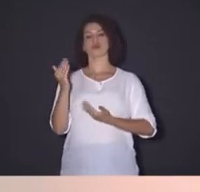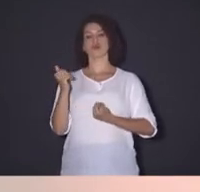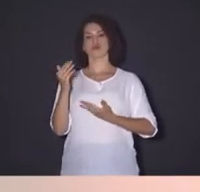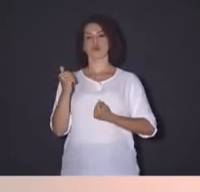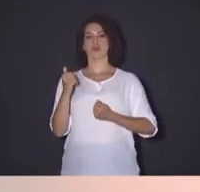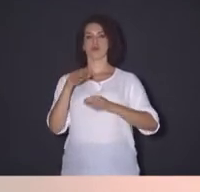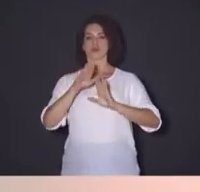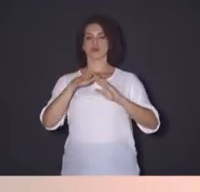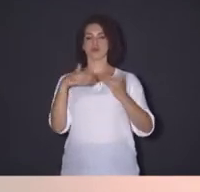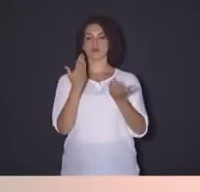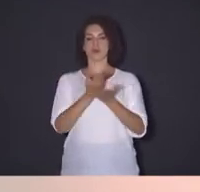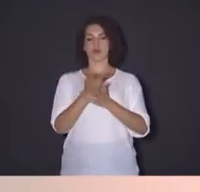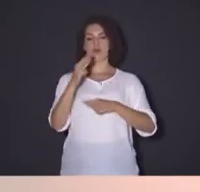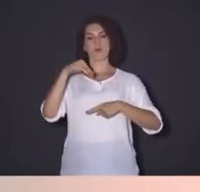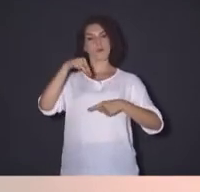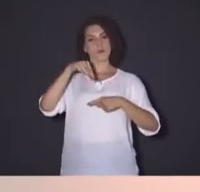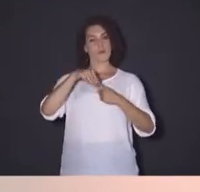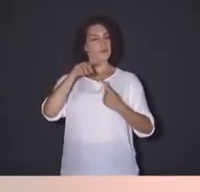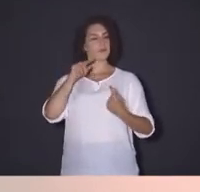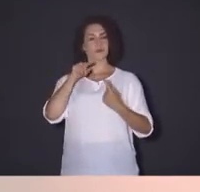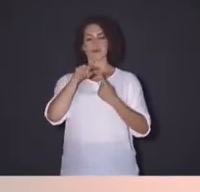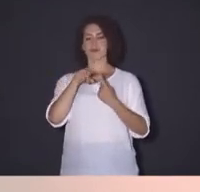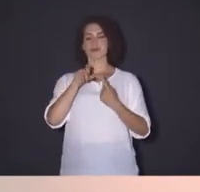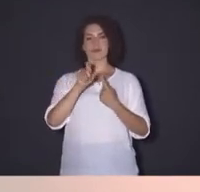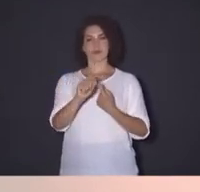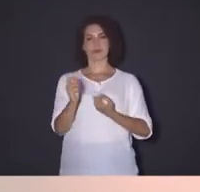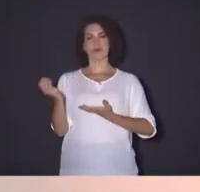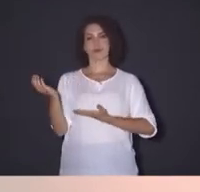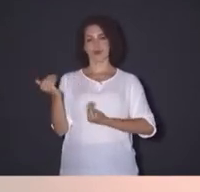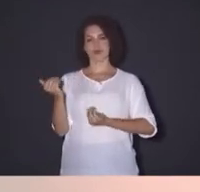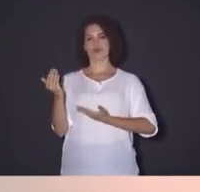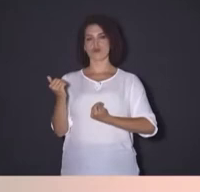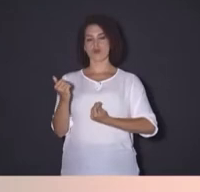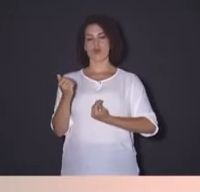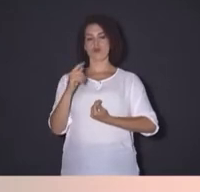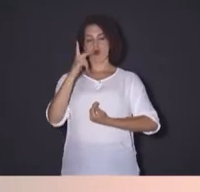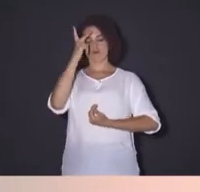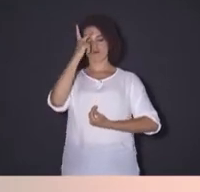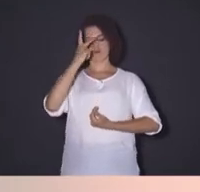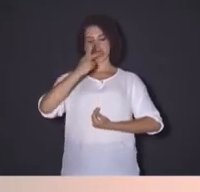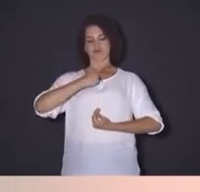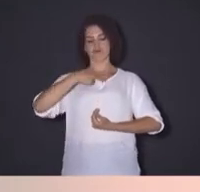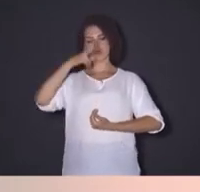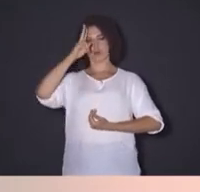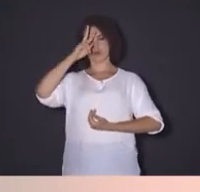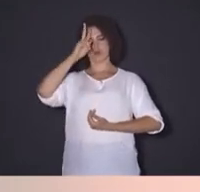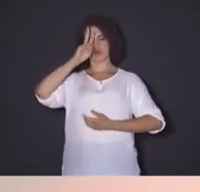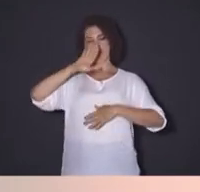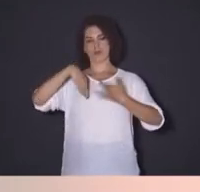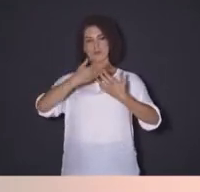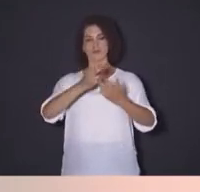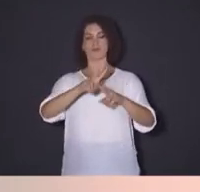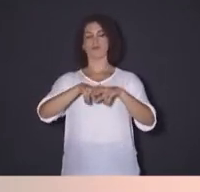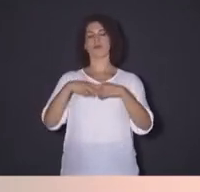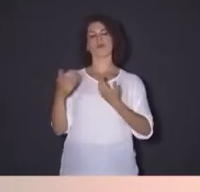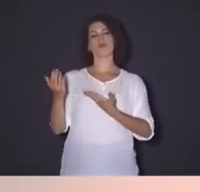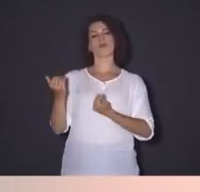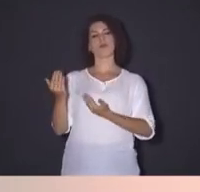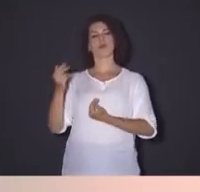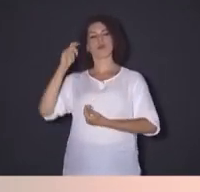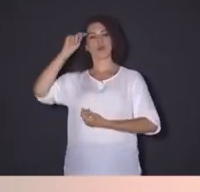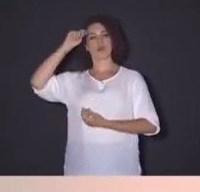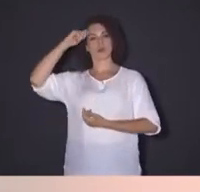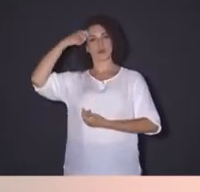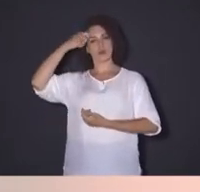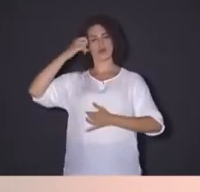tem o intuito de fazer com que o jovem seja protagonizador da sua própria história, porque o jovem negro... Além de